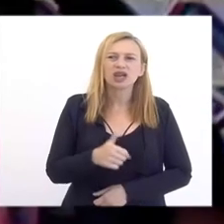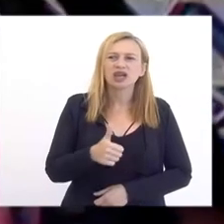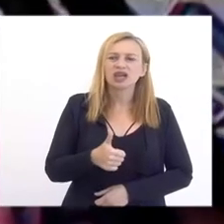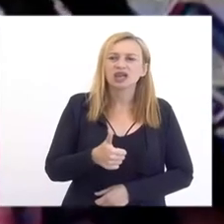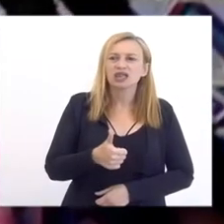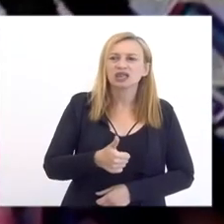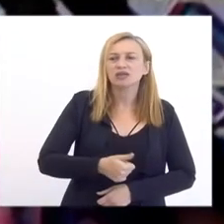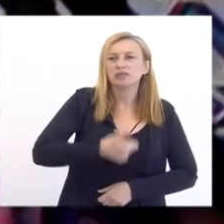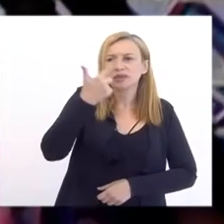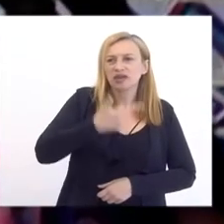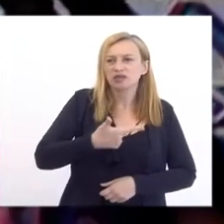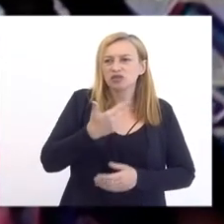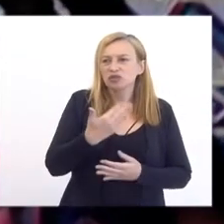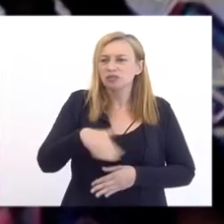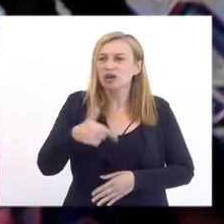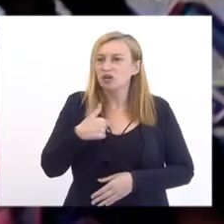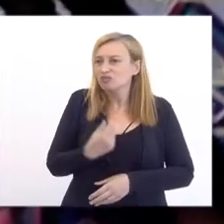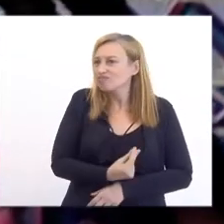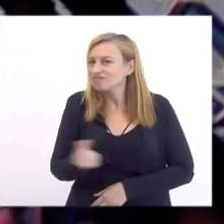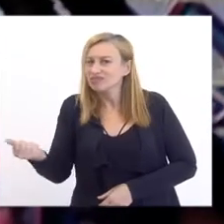com a sua hora. Não, não, não, não é minha, sair.